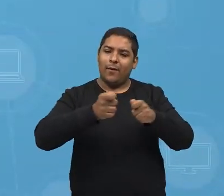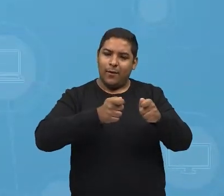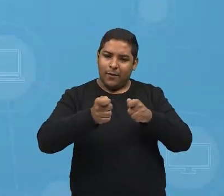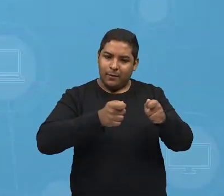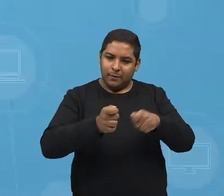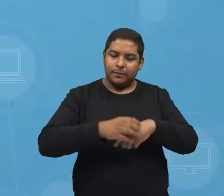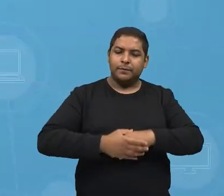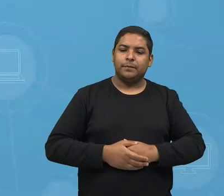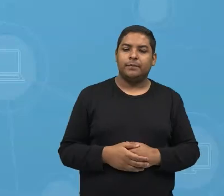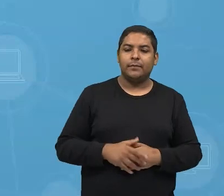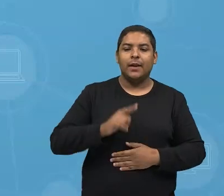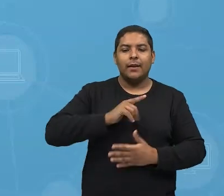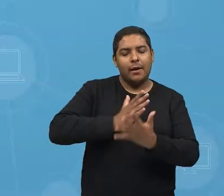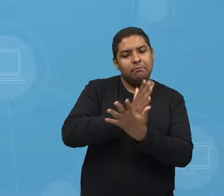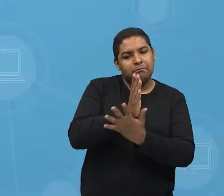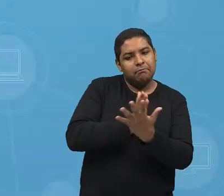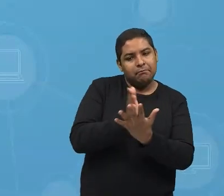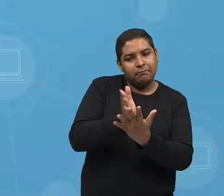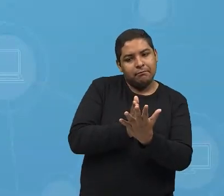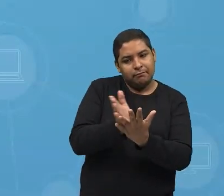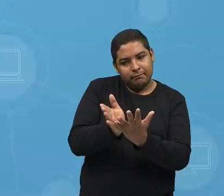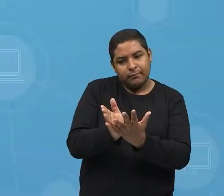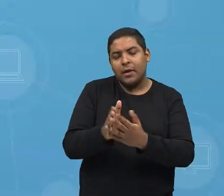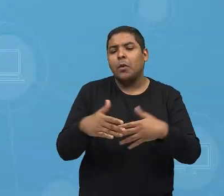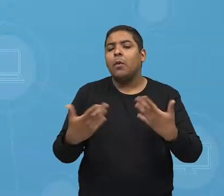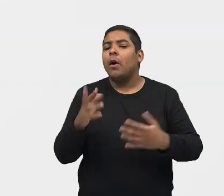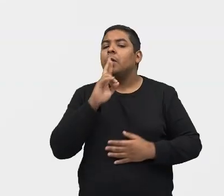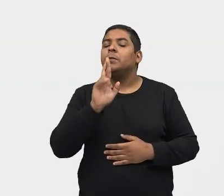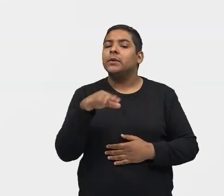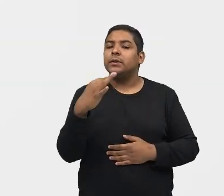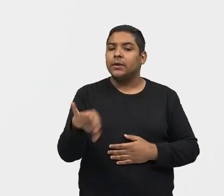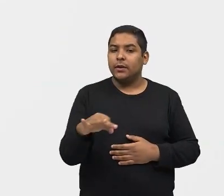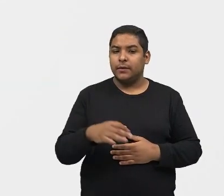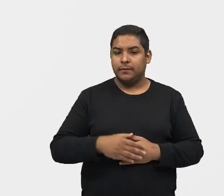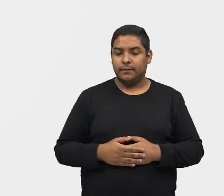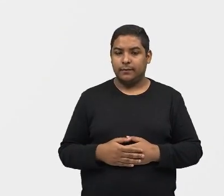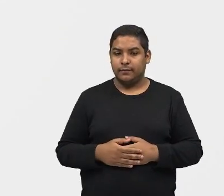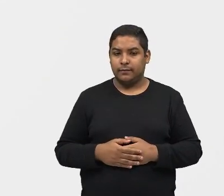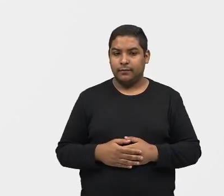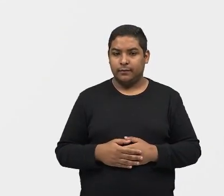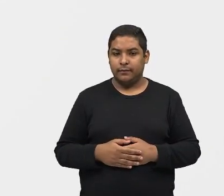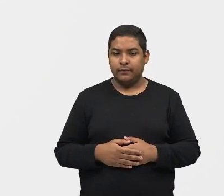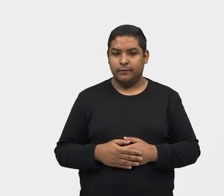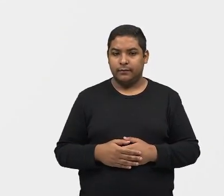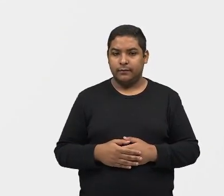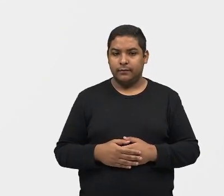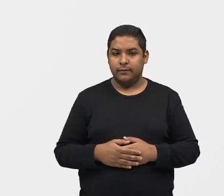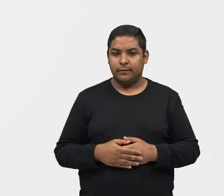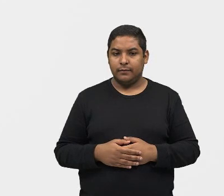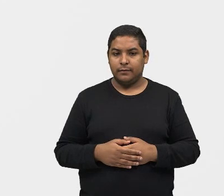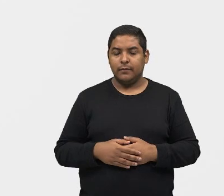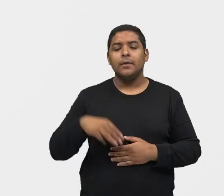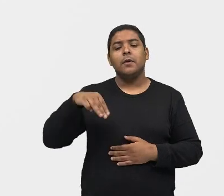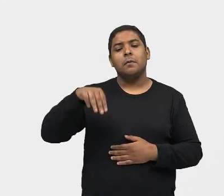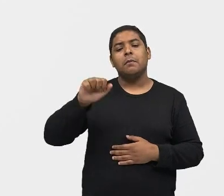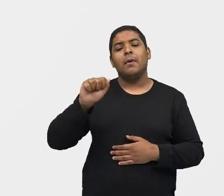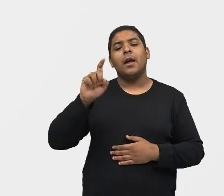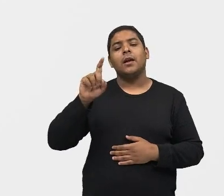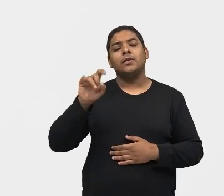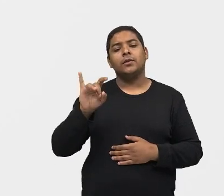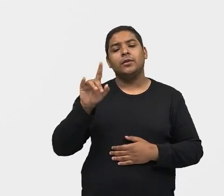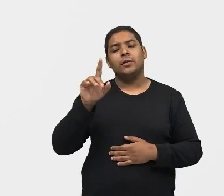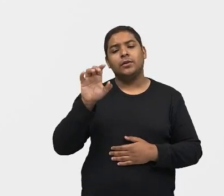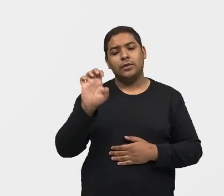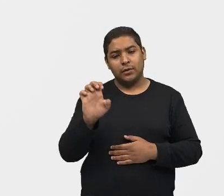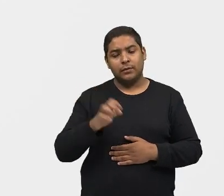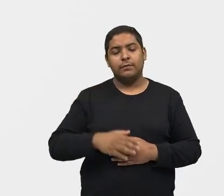outras ramificações. Então, qual é a nossa resposta? Vamos ver? Então, a questão 2, a resposta é o maxixe. Foi uma das